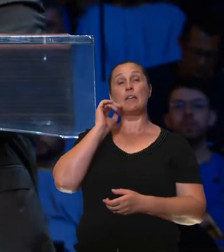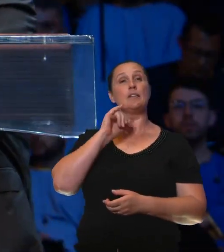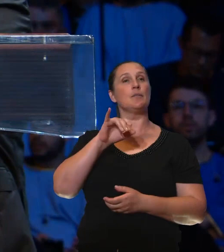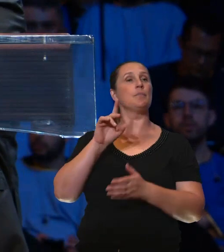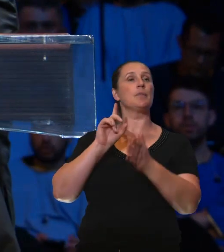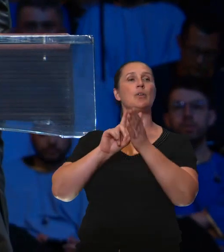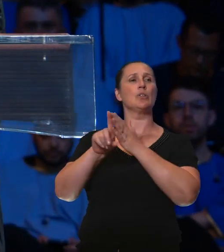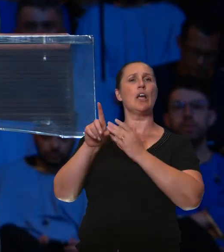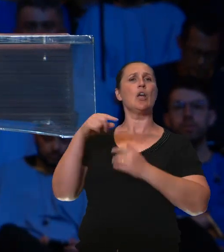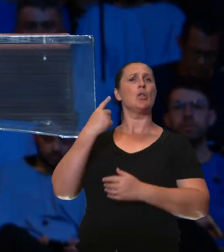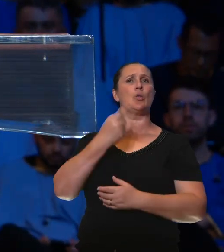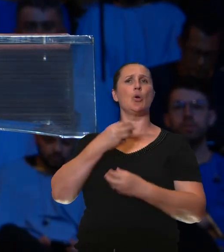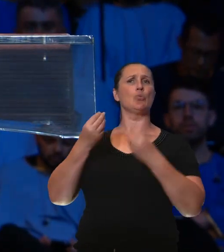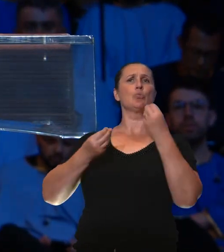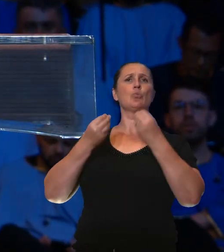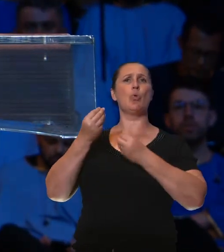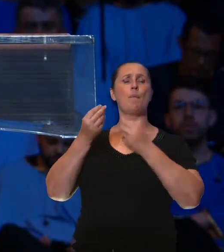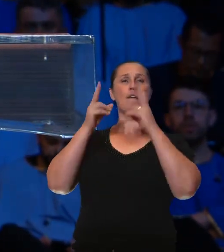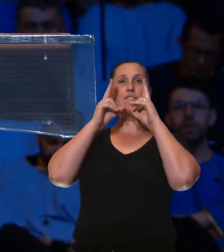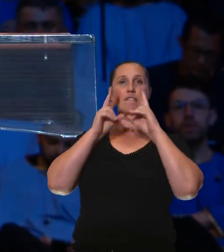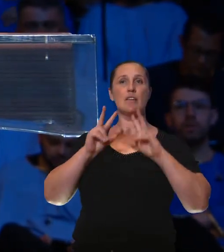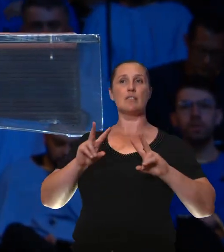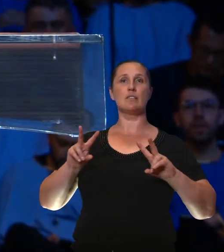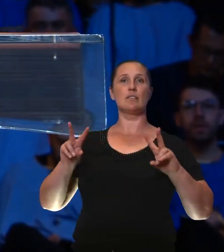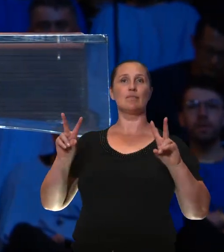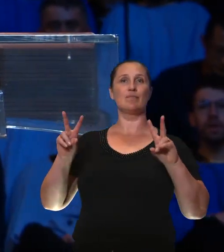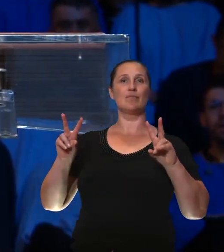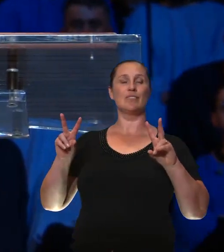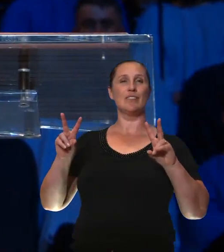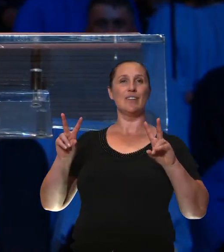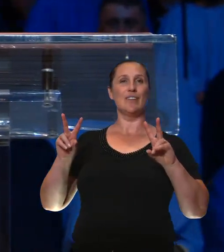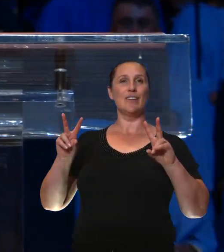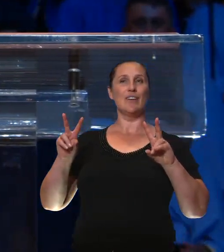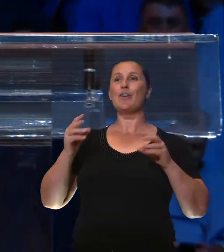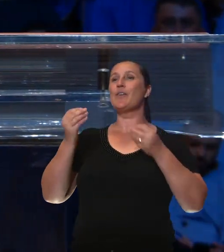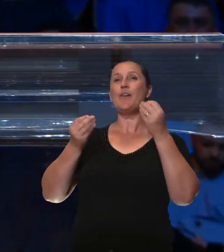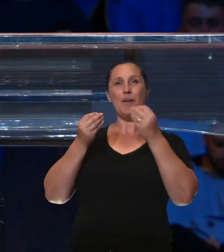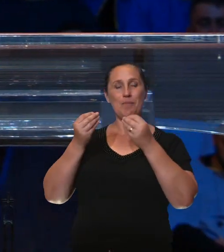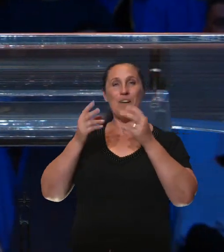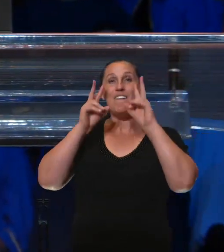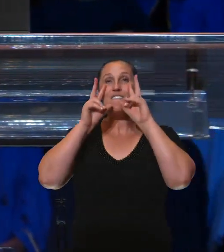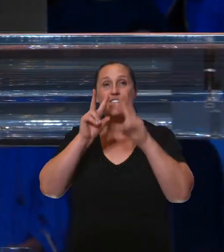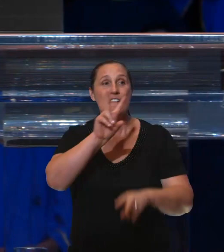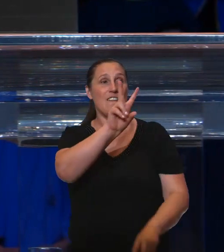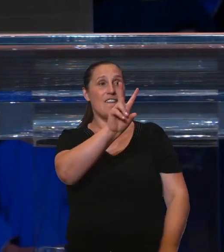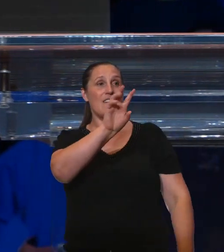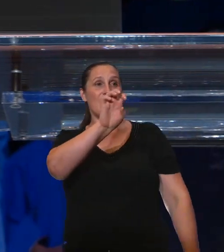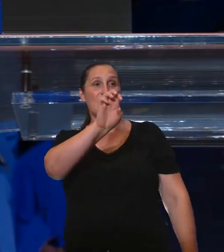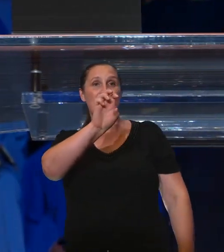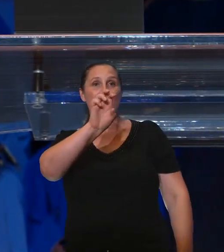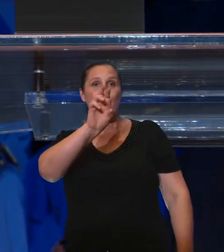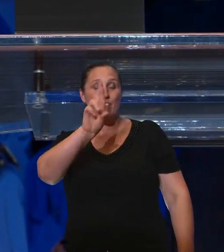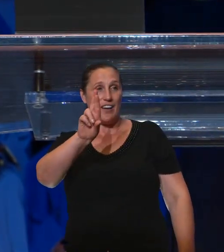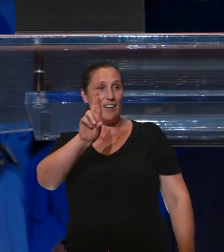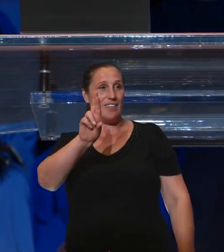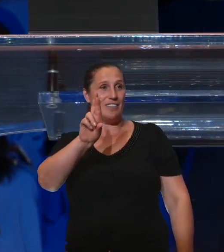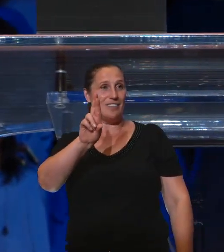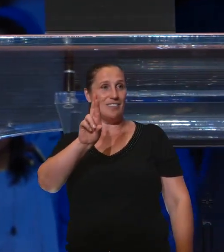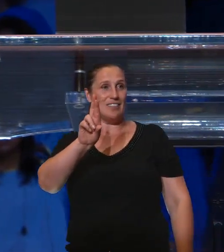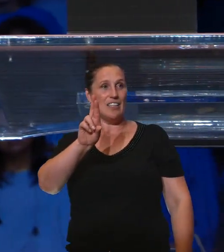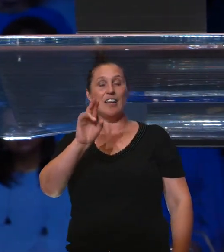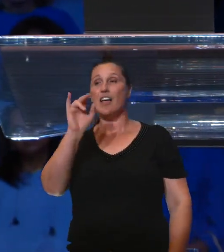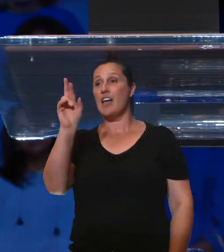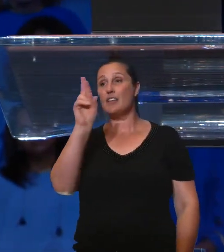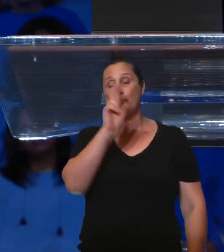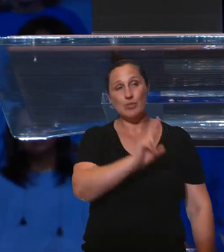responder. Se você perguntar às crianças do ministério infantil da nossa igreja qual é a nossa missão, eles vão